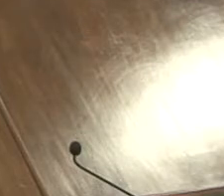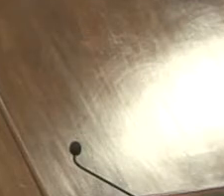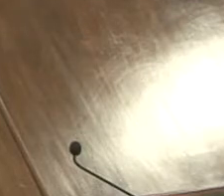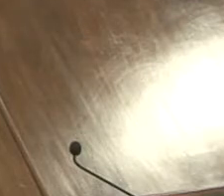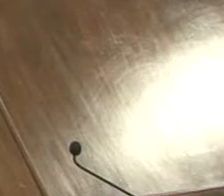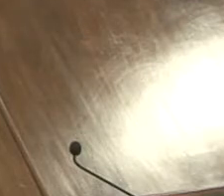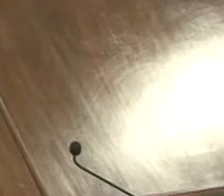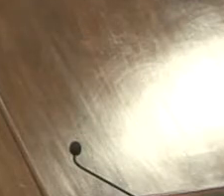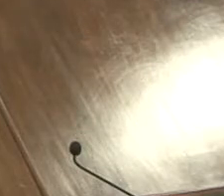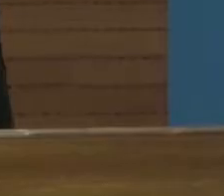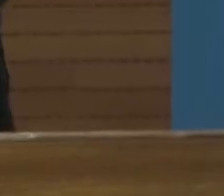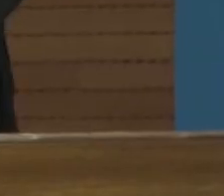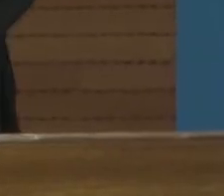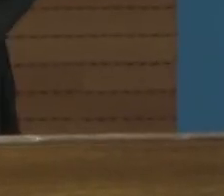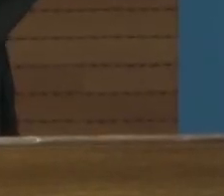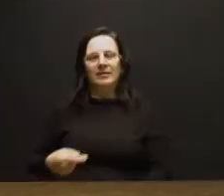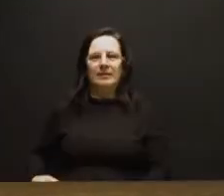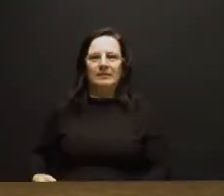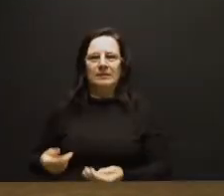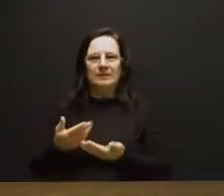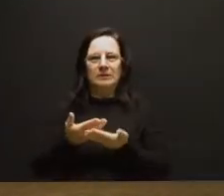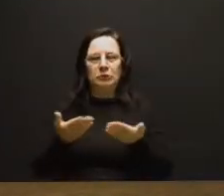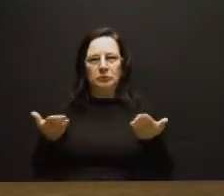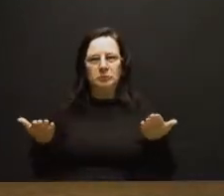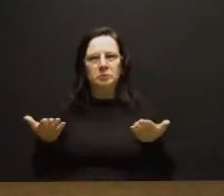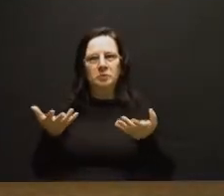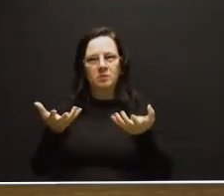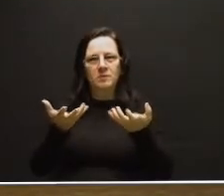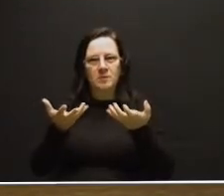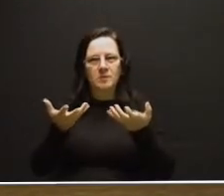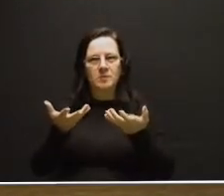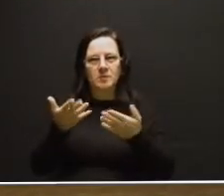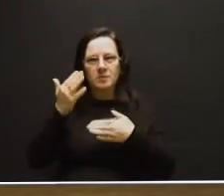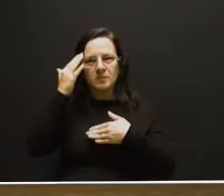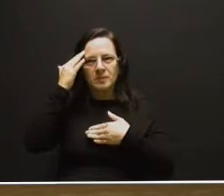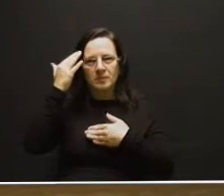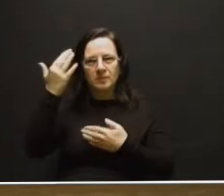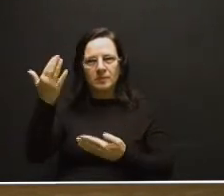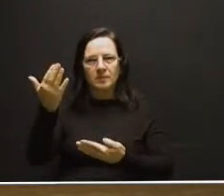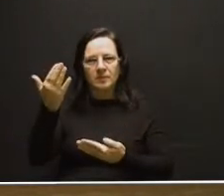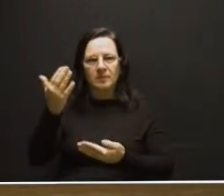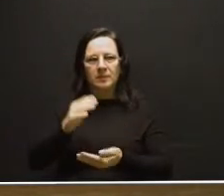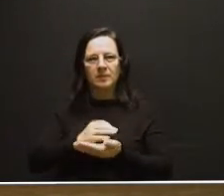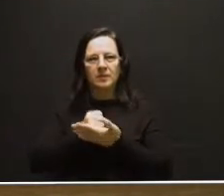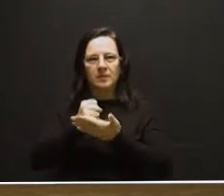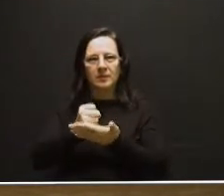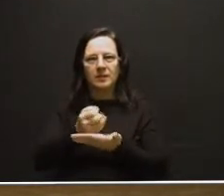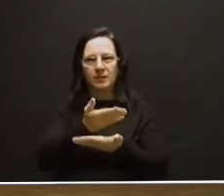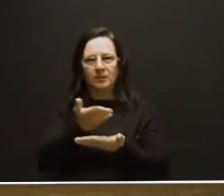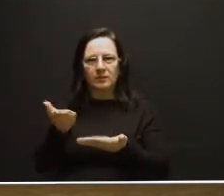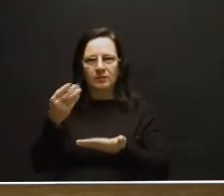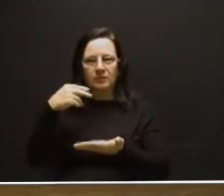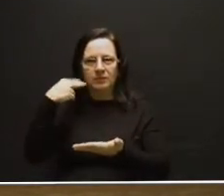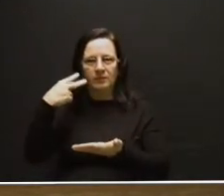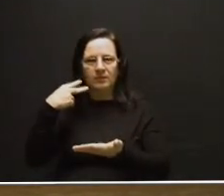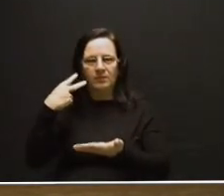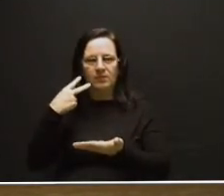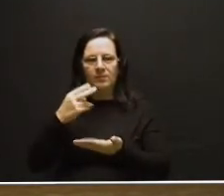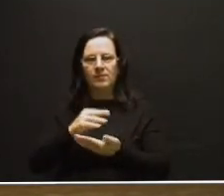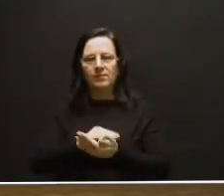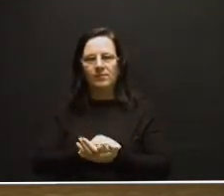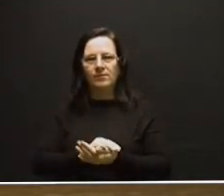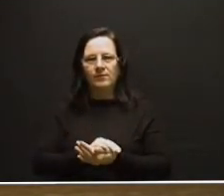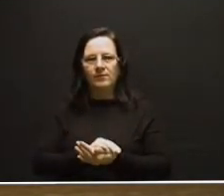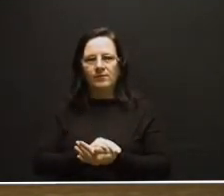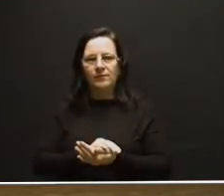o presidente senhores vereadores eu quero aqui primeiro agradecer o apoio dos nobres pares aí que